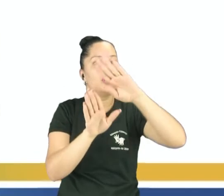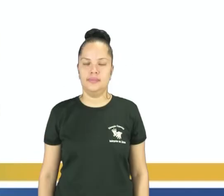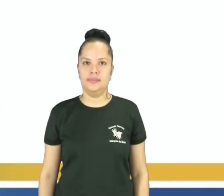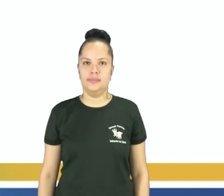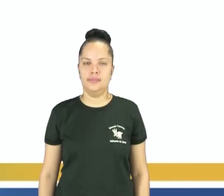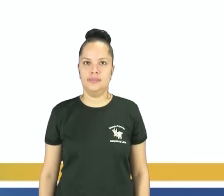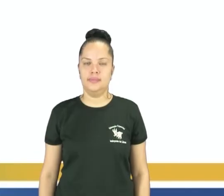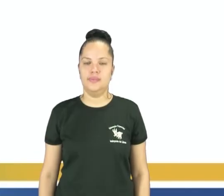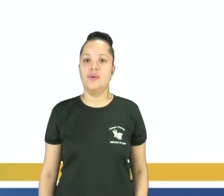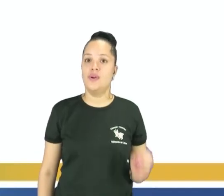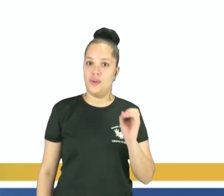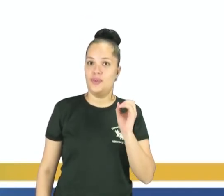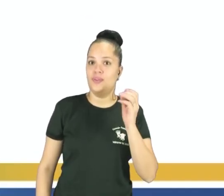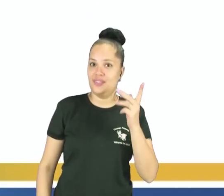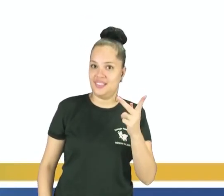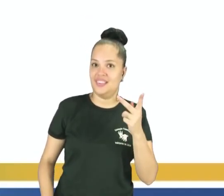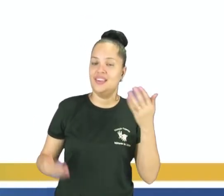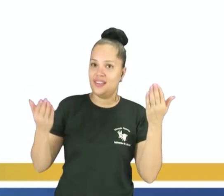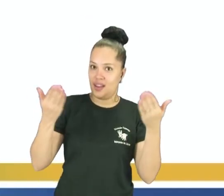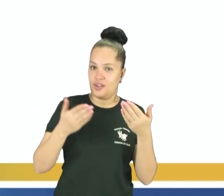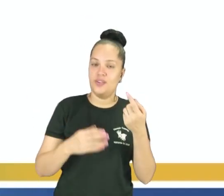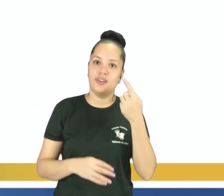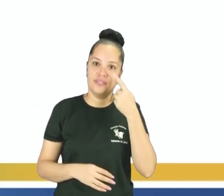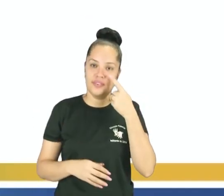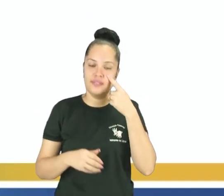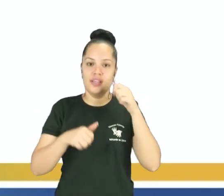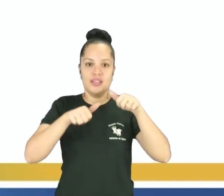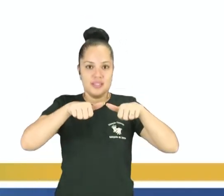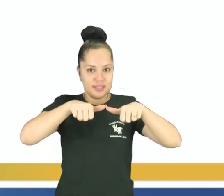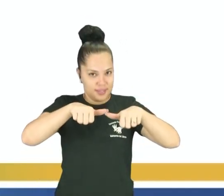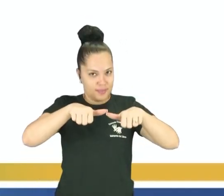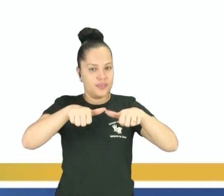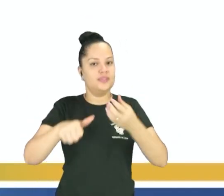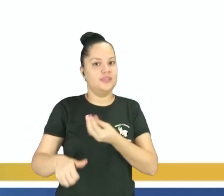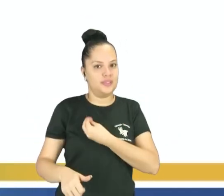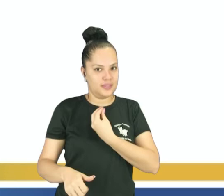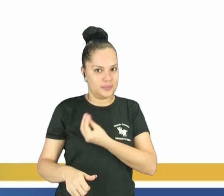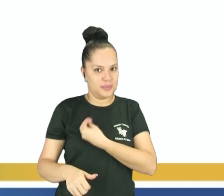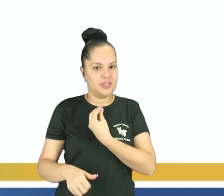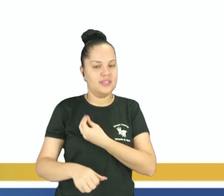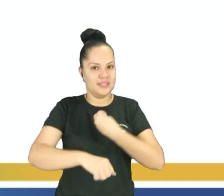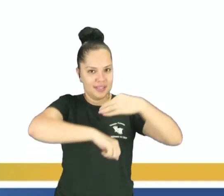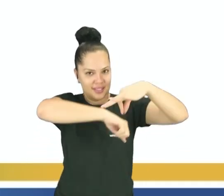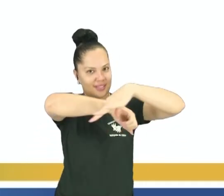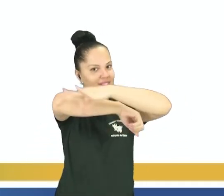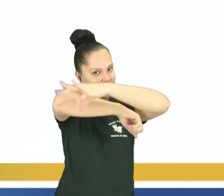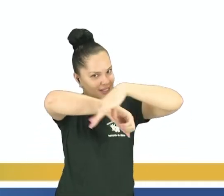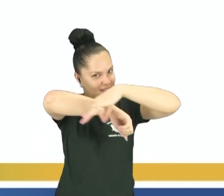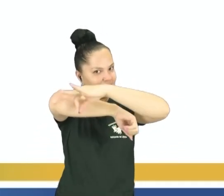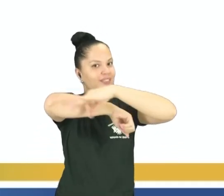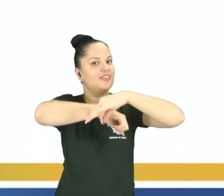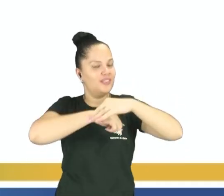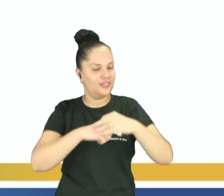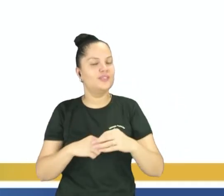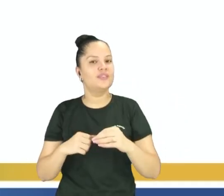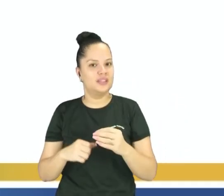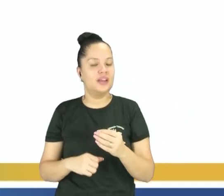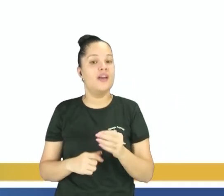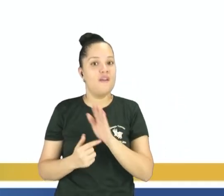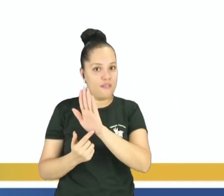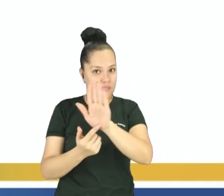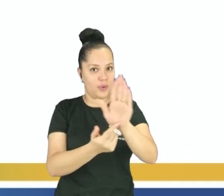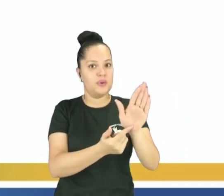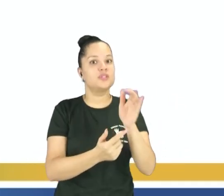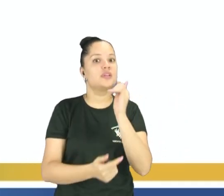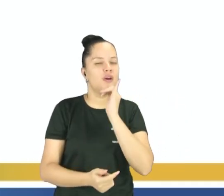rotação. Ok, agora vamos ver as simetrias, essas simetrias presentes na arquitetura. Eu trouxe só um exemplo para você entender melhor como é que